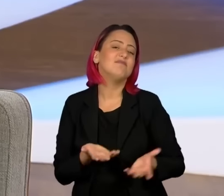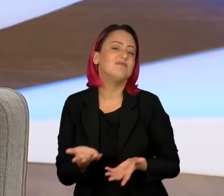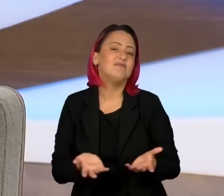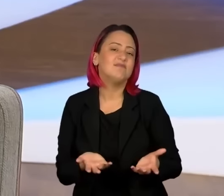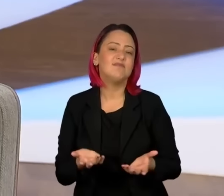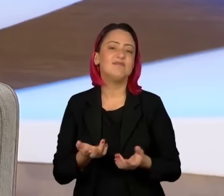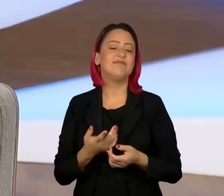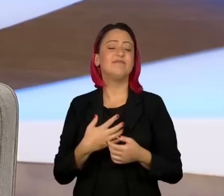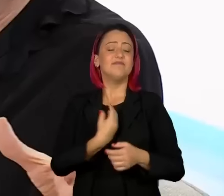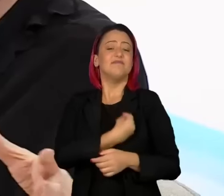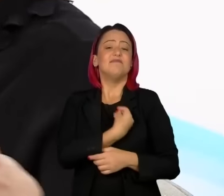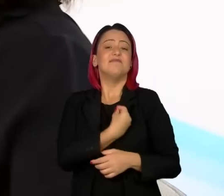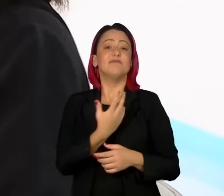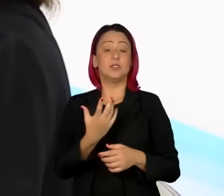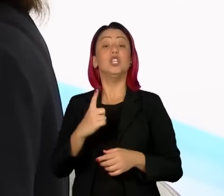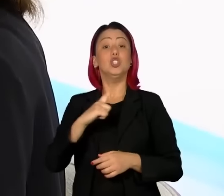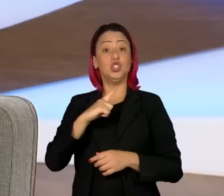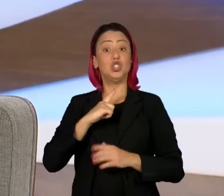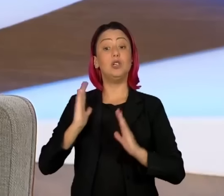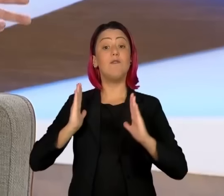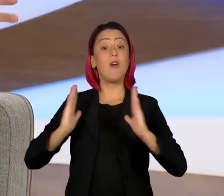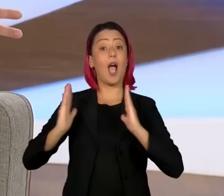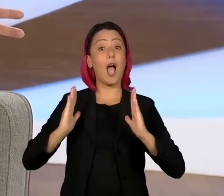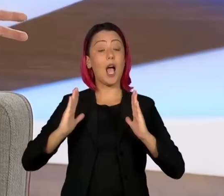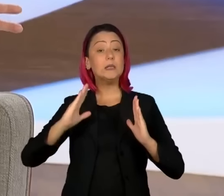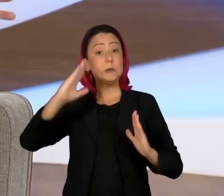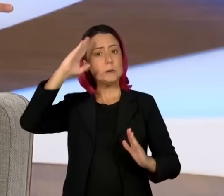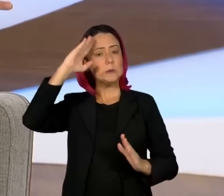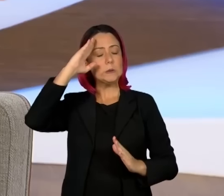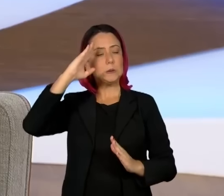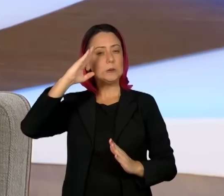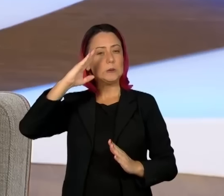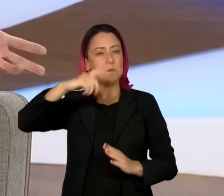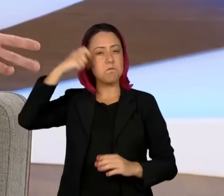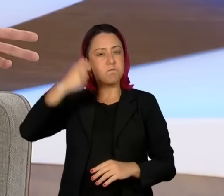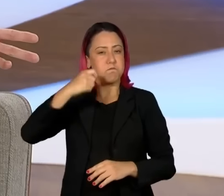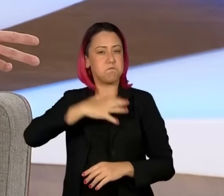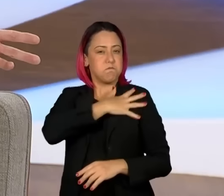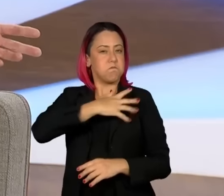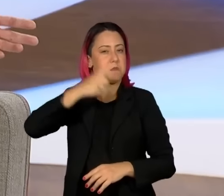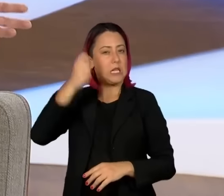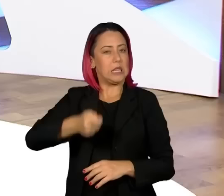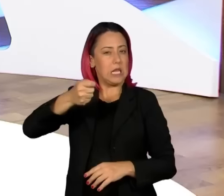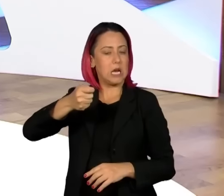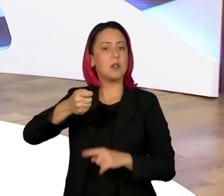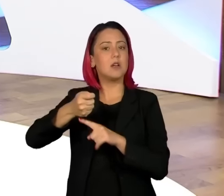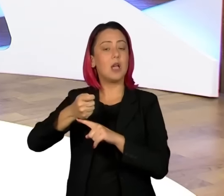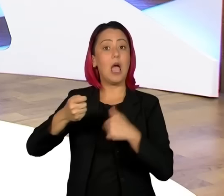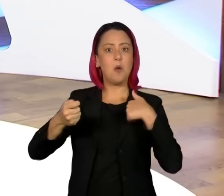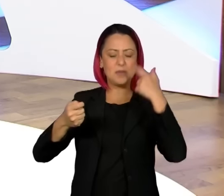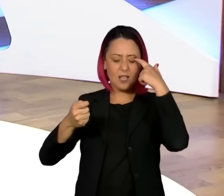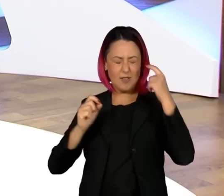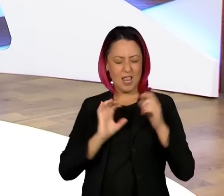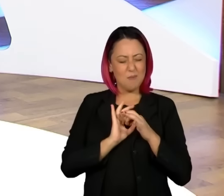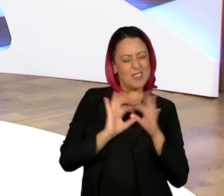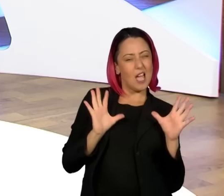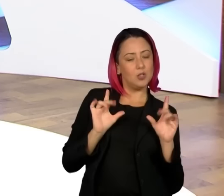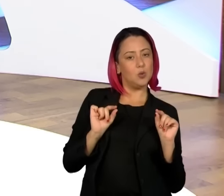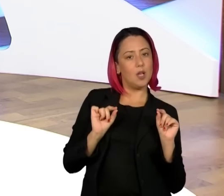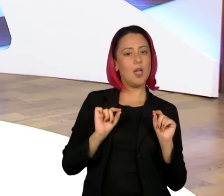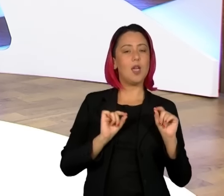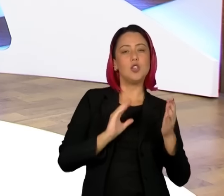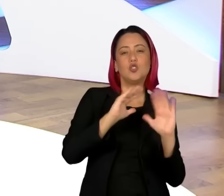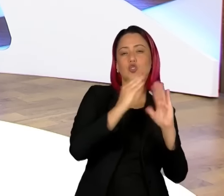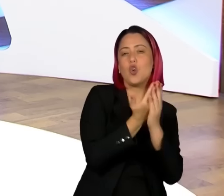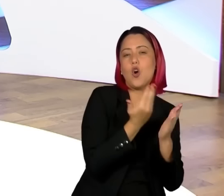lembro que assim como era a ditadura militar a coisa mais importante que existia era a liberdade então liberdade na escola